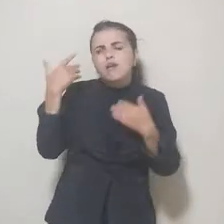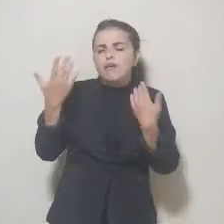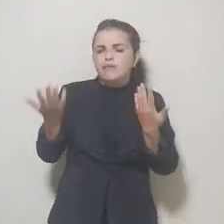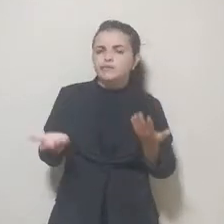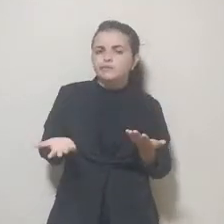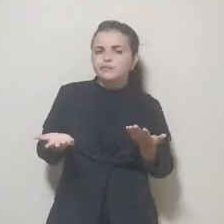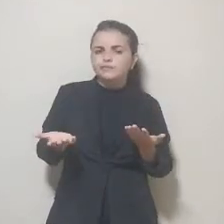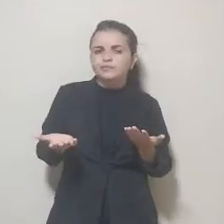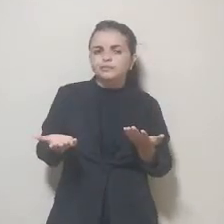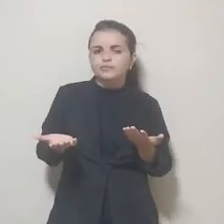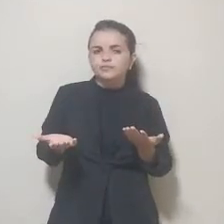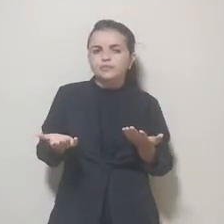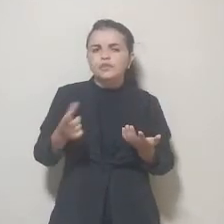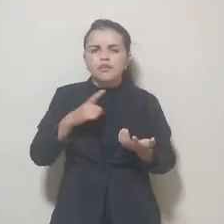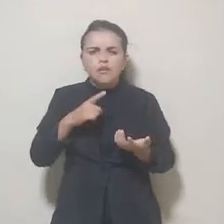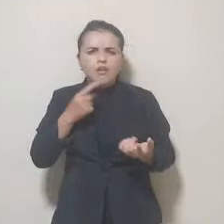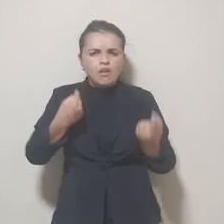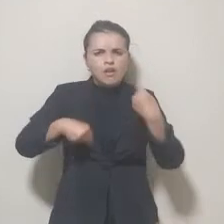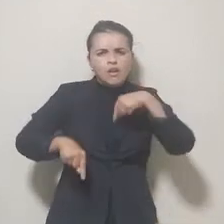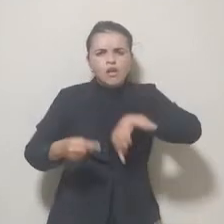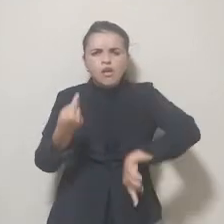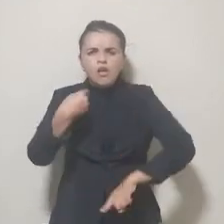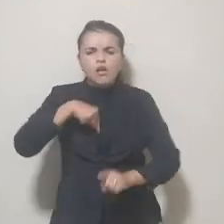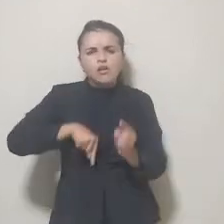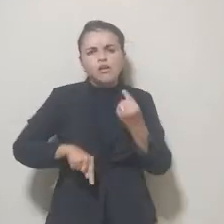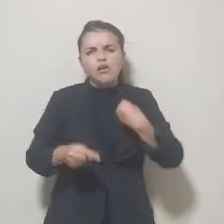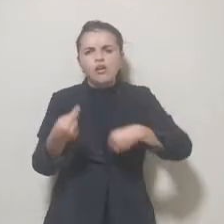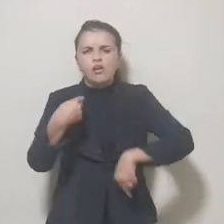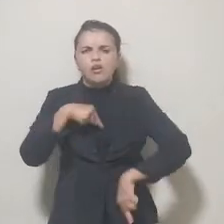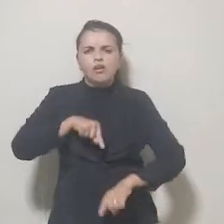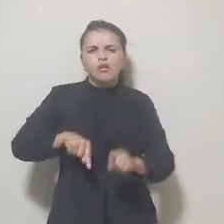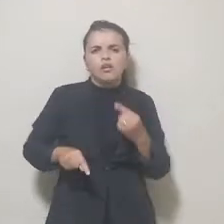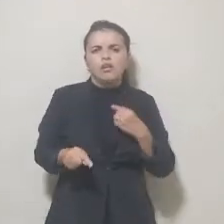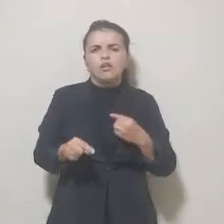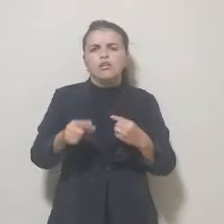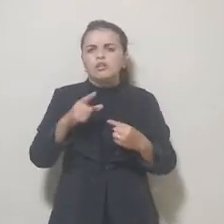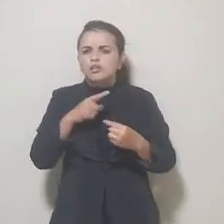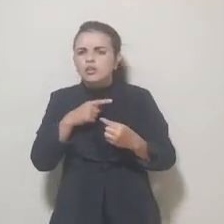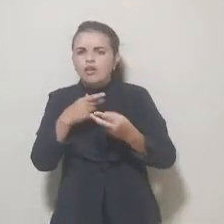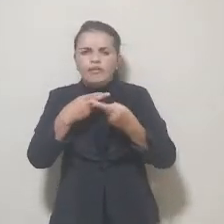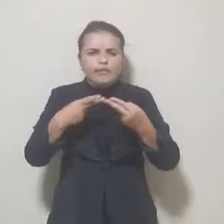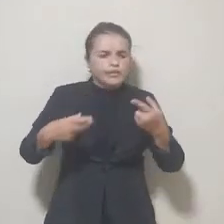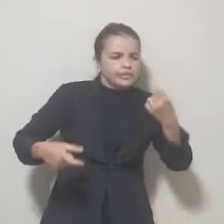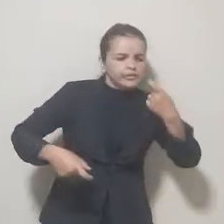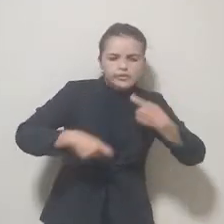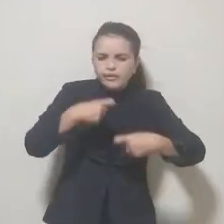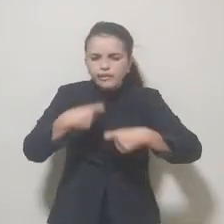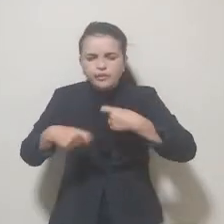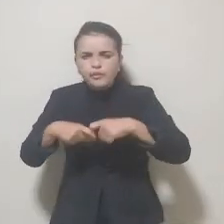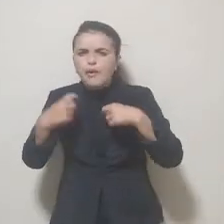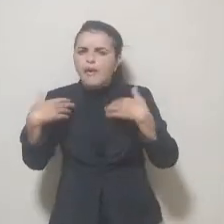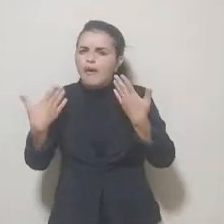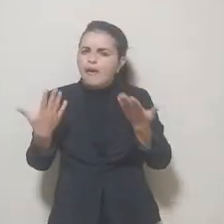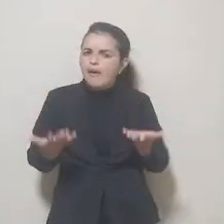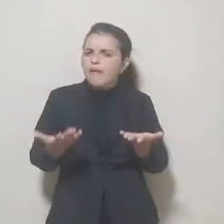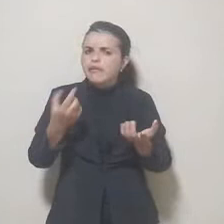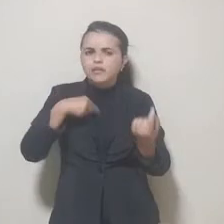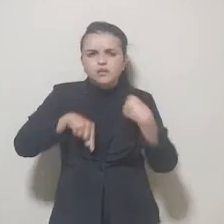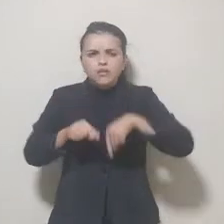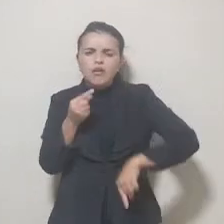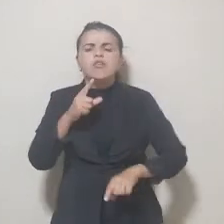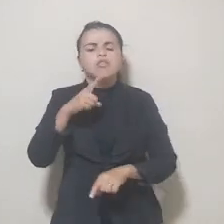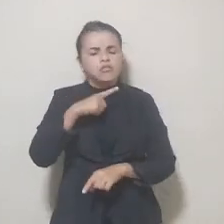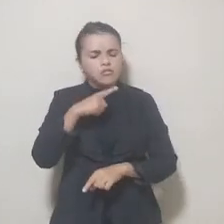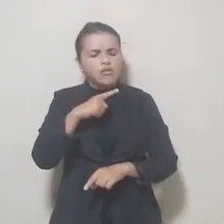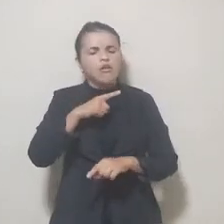mas na minha cabeça os hormônios eles serviam mais para questões reprodutivas, questões sexuais, mas os hormônios eles têm